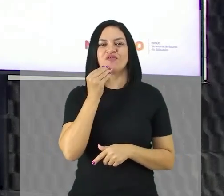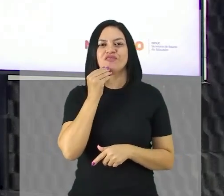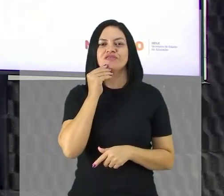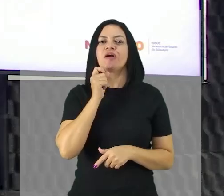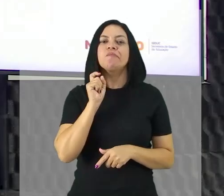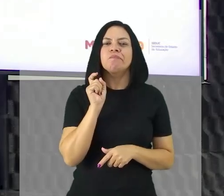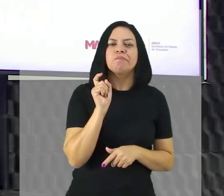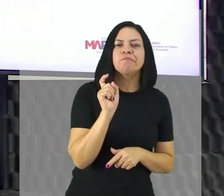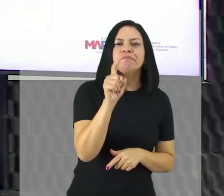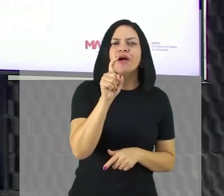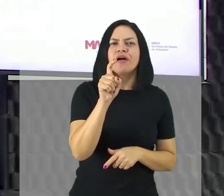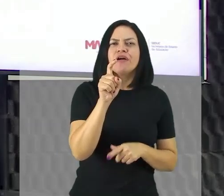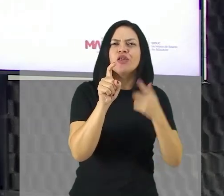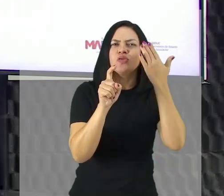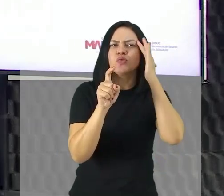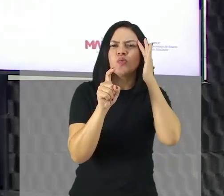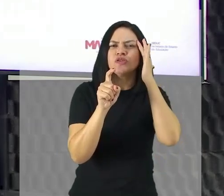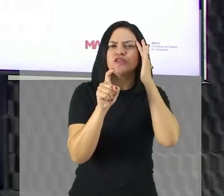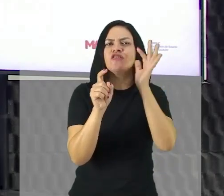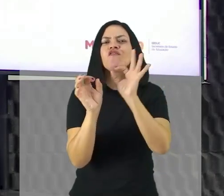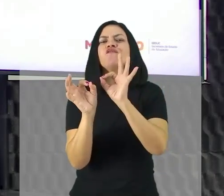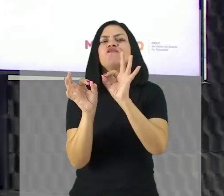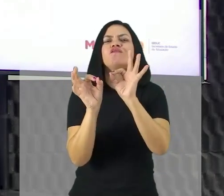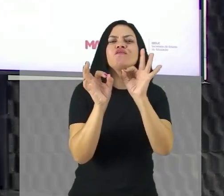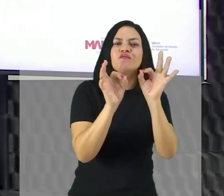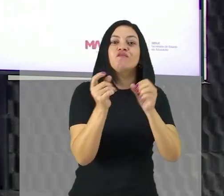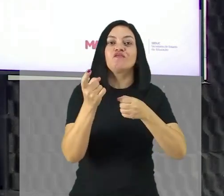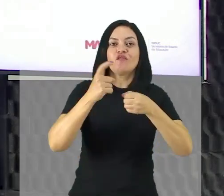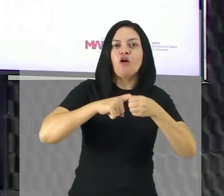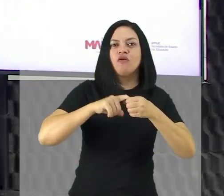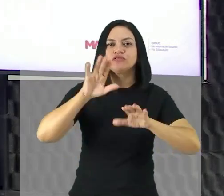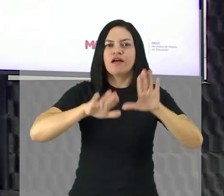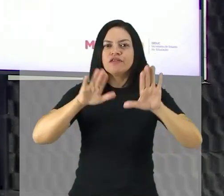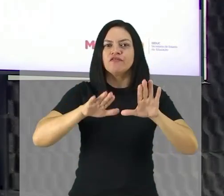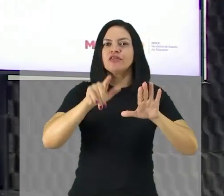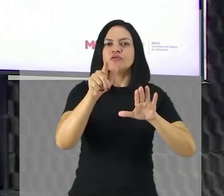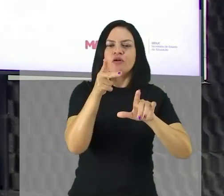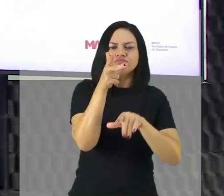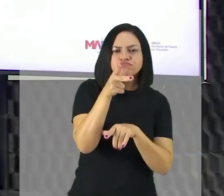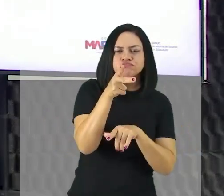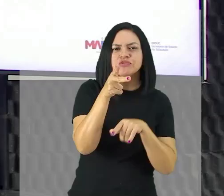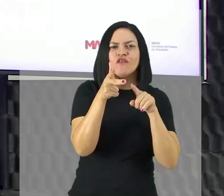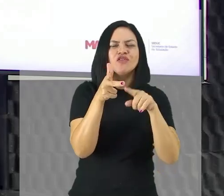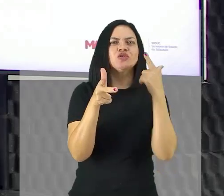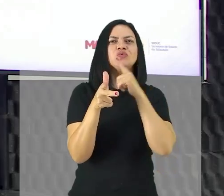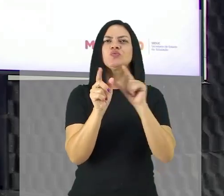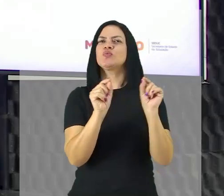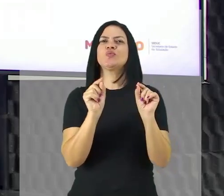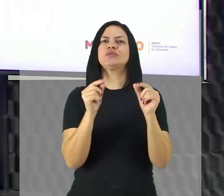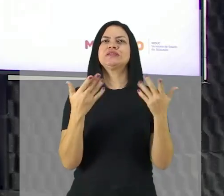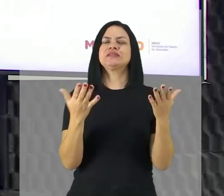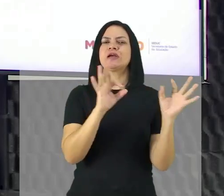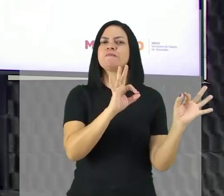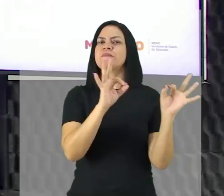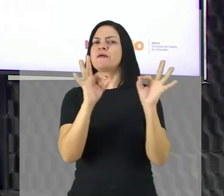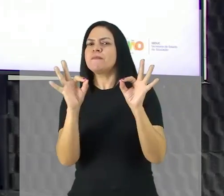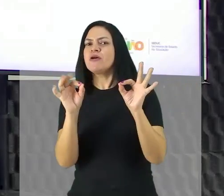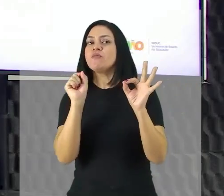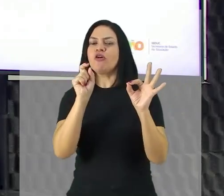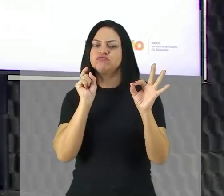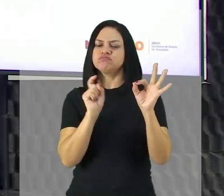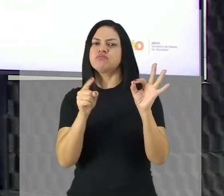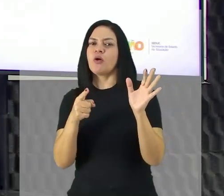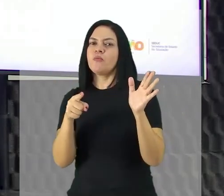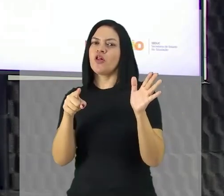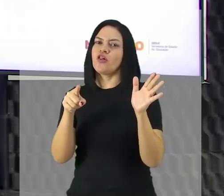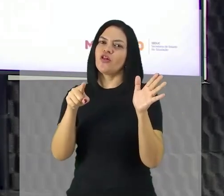Pausa o vídeo, não entendeu, volta. Às vezes a explicação você não consegue assimilar, então você tem essa capacidade